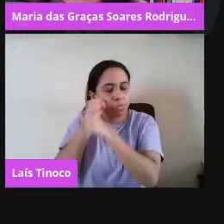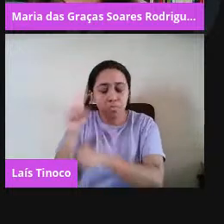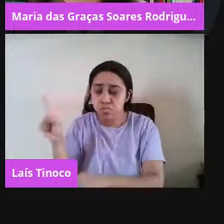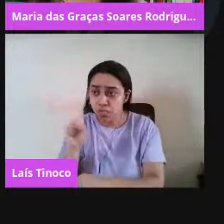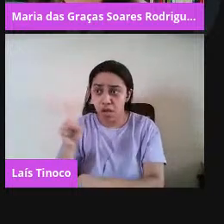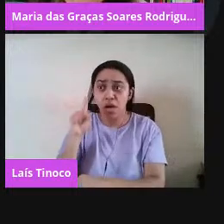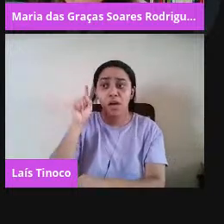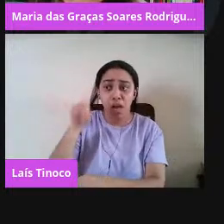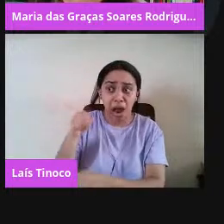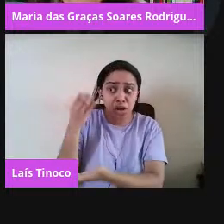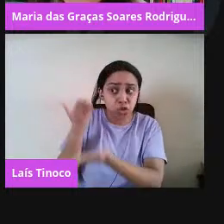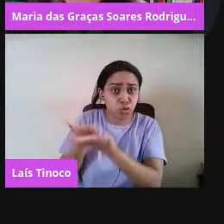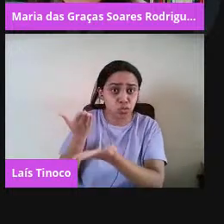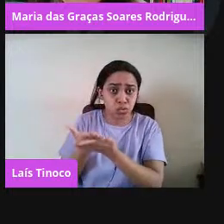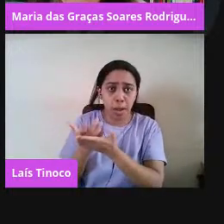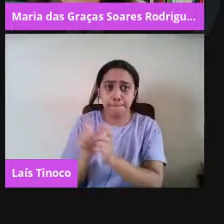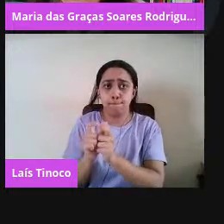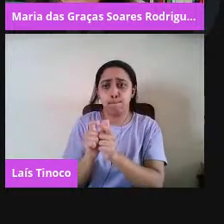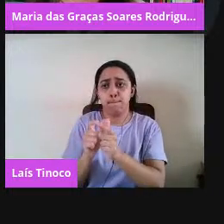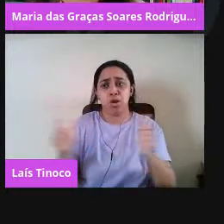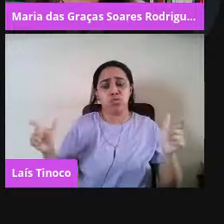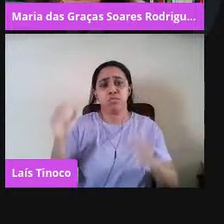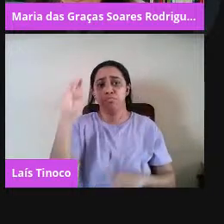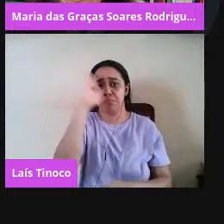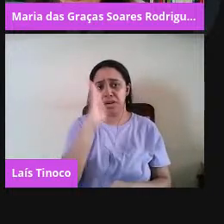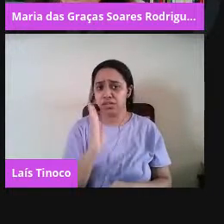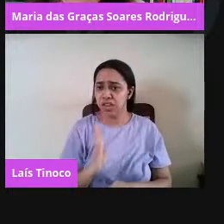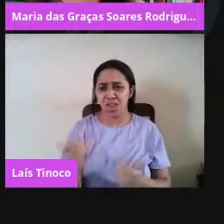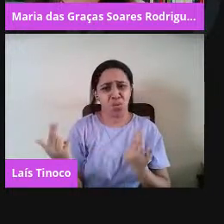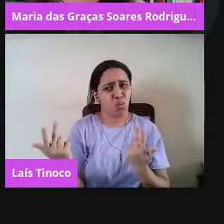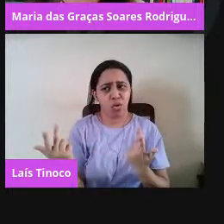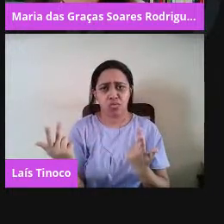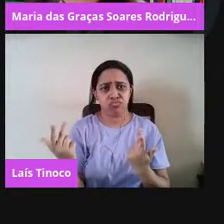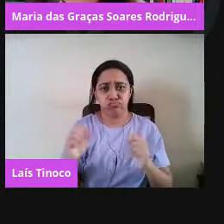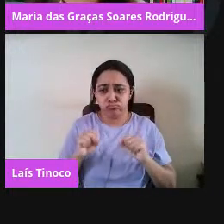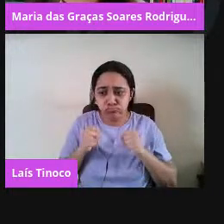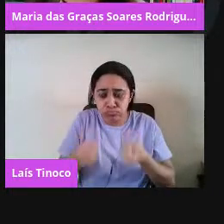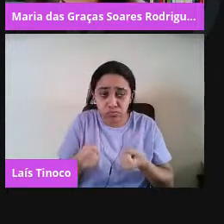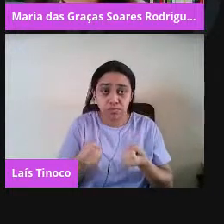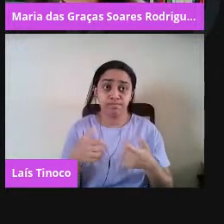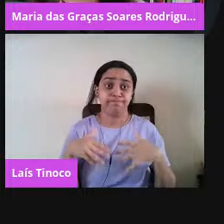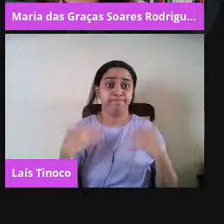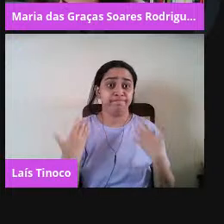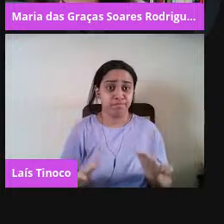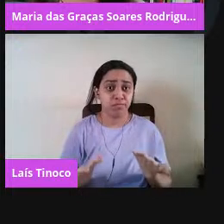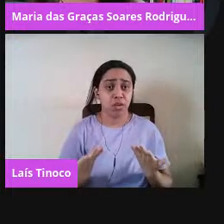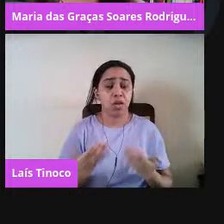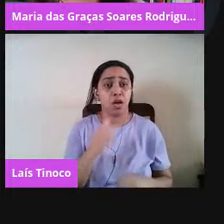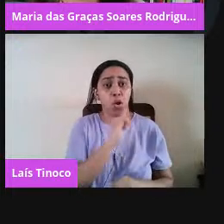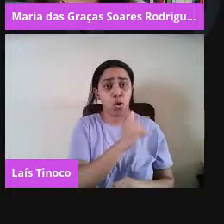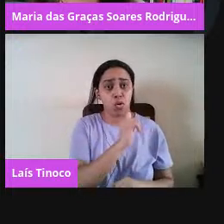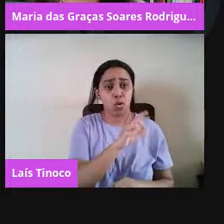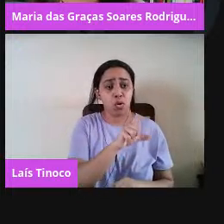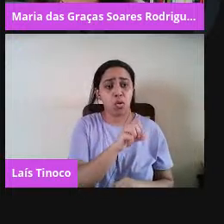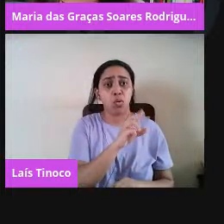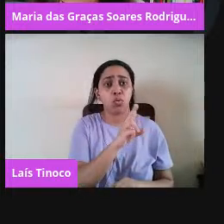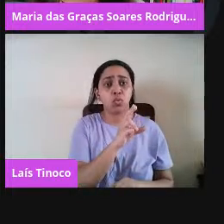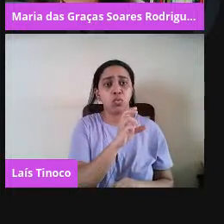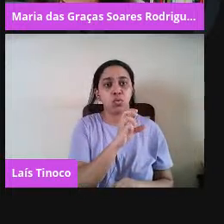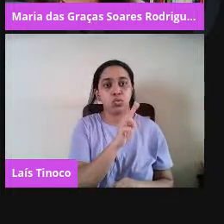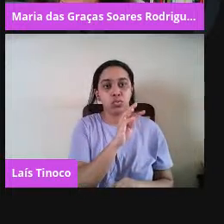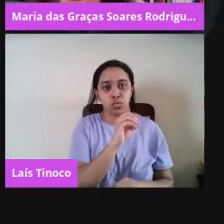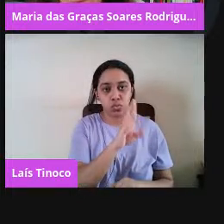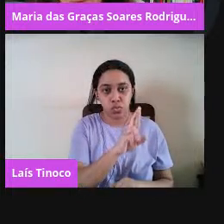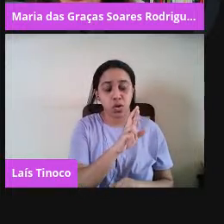estudo, como grande parte dos brasileiros fazem. Então, o locutor enunciador primeiro segue